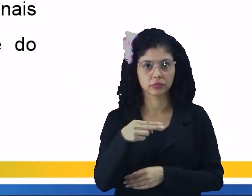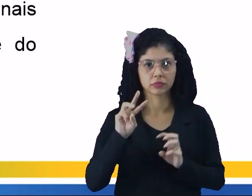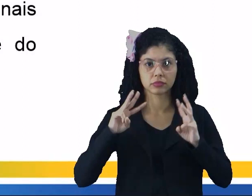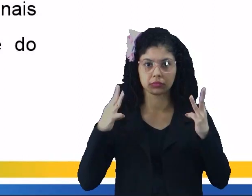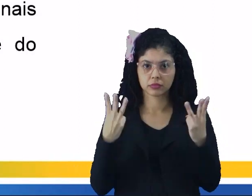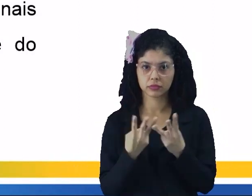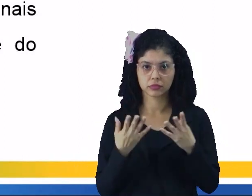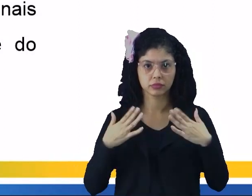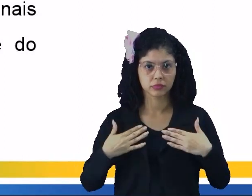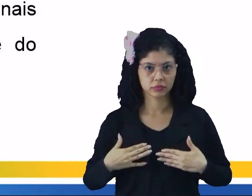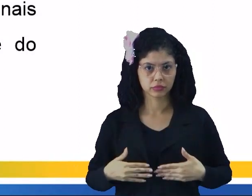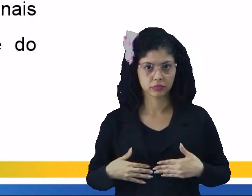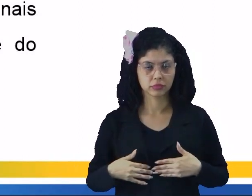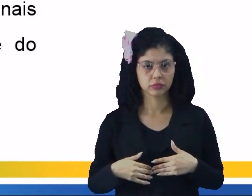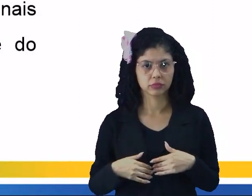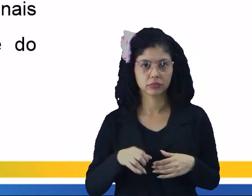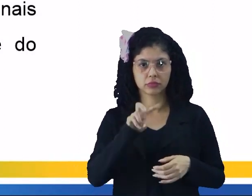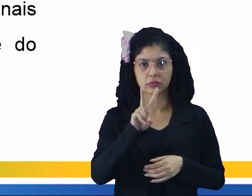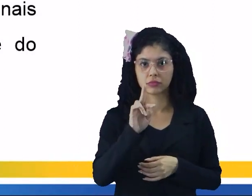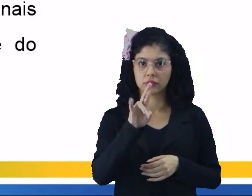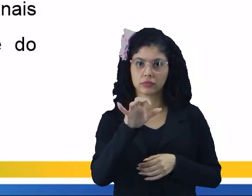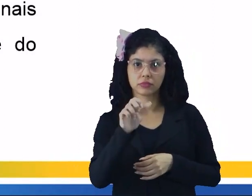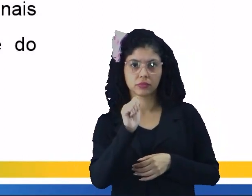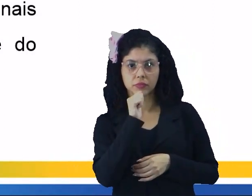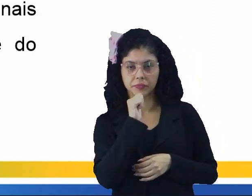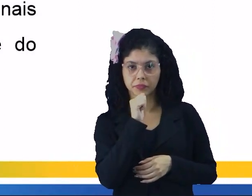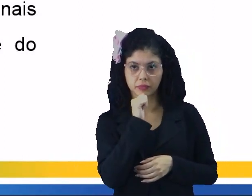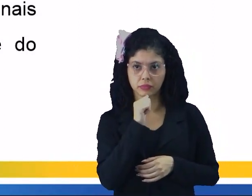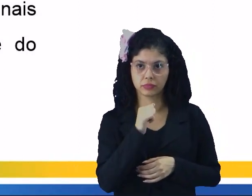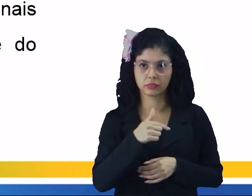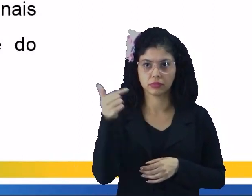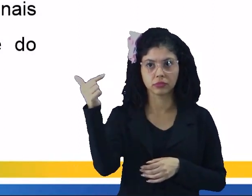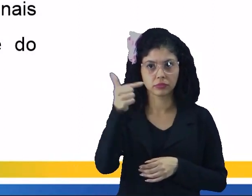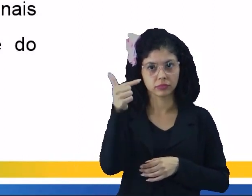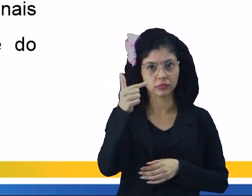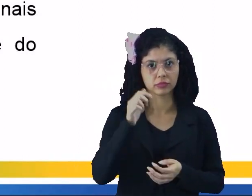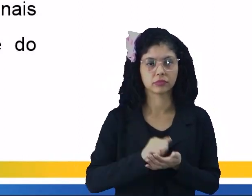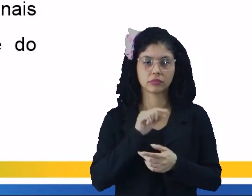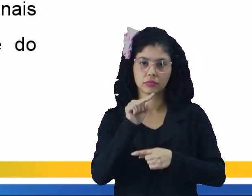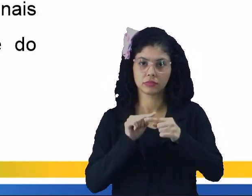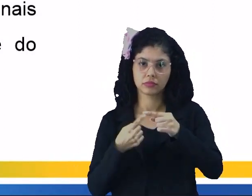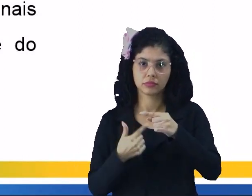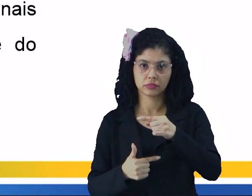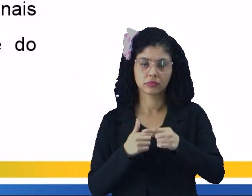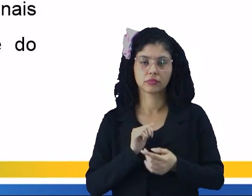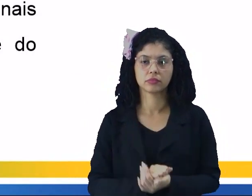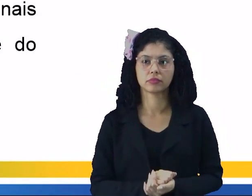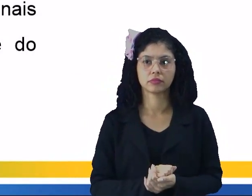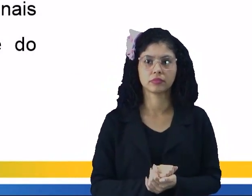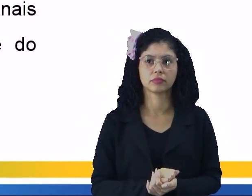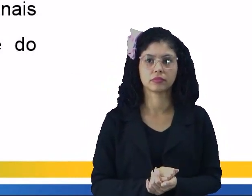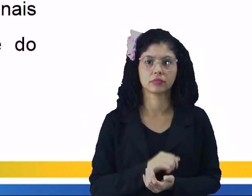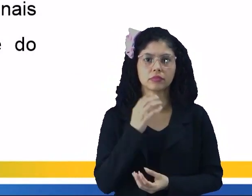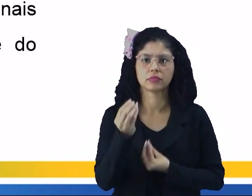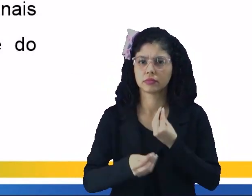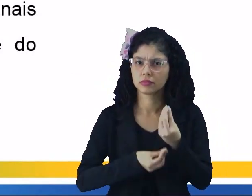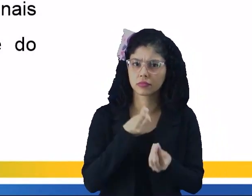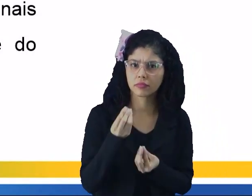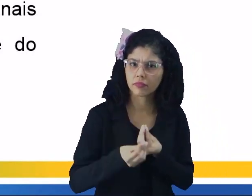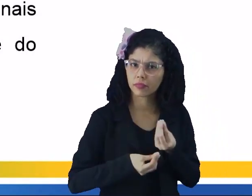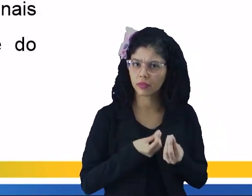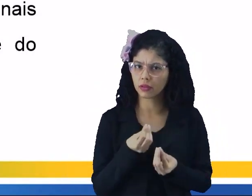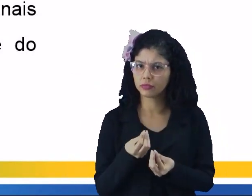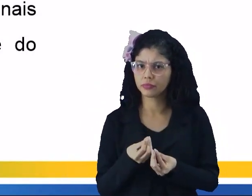corpo vezes a velocidade dele ao quadrado, dividido para 2. Como